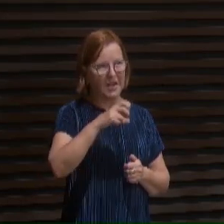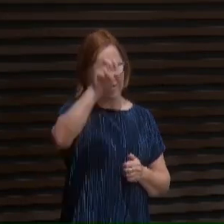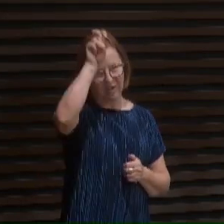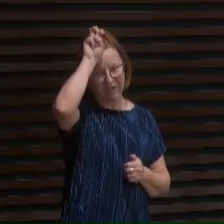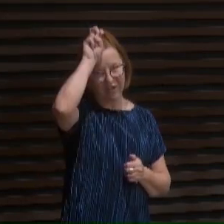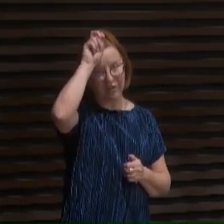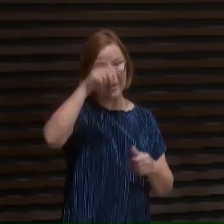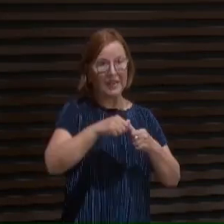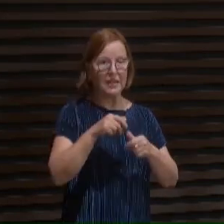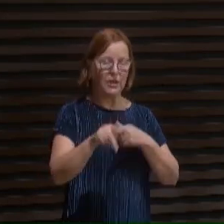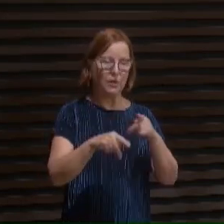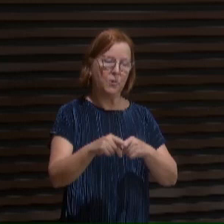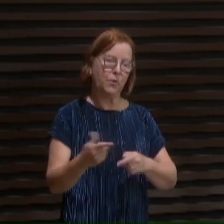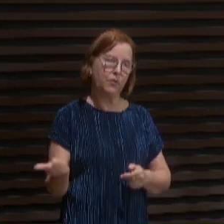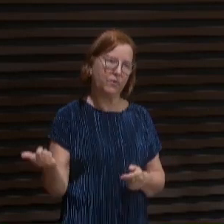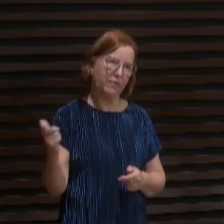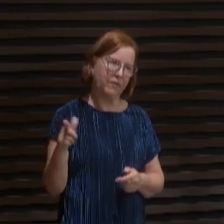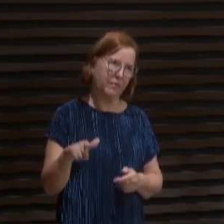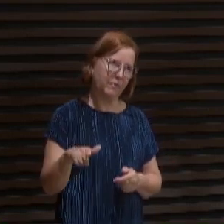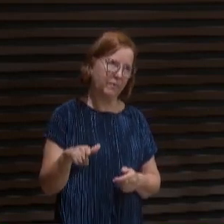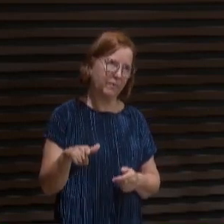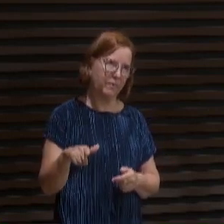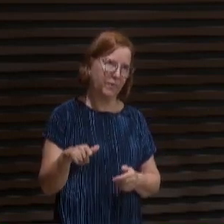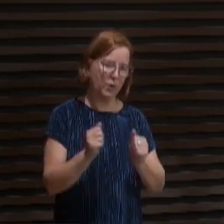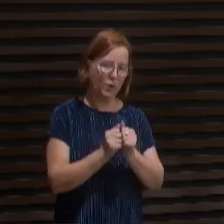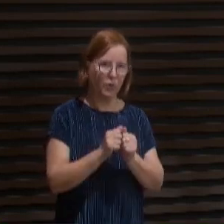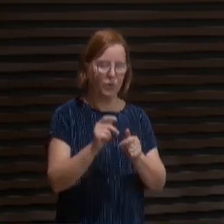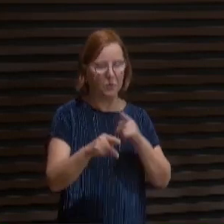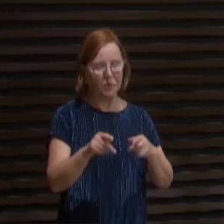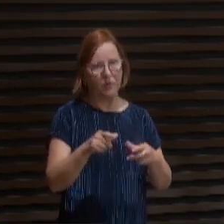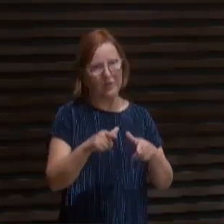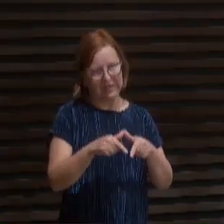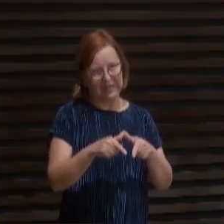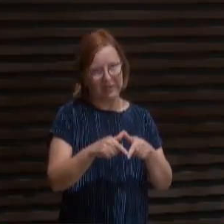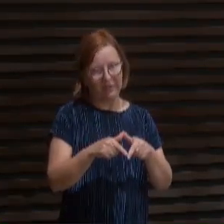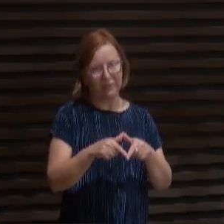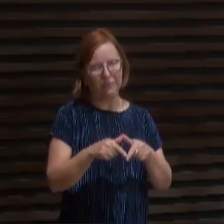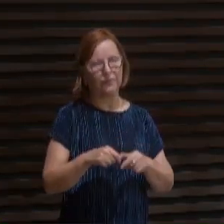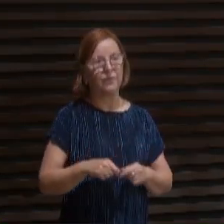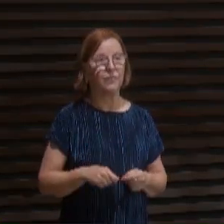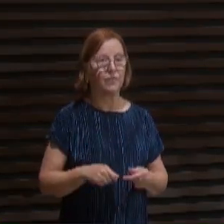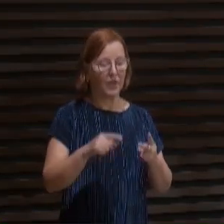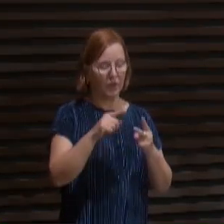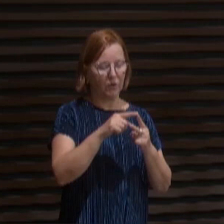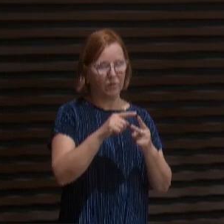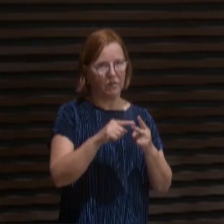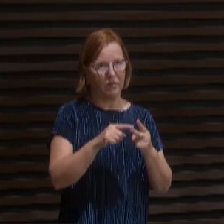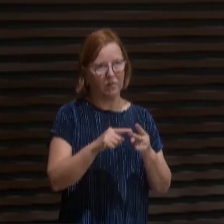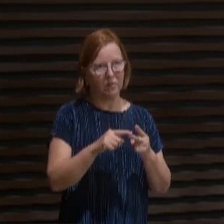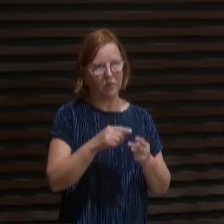esse povo veio com o povo de Israel. Estes dois teriam sido